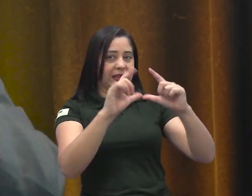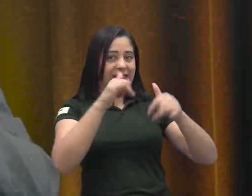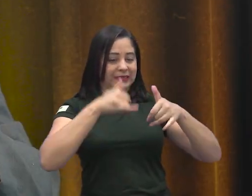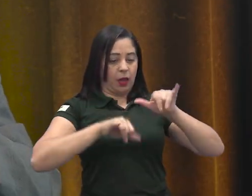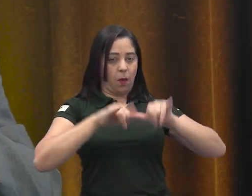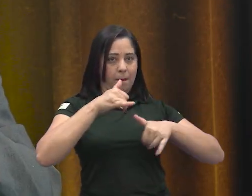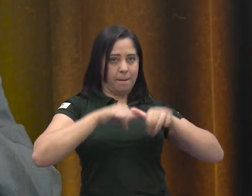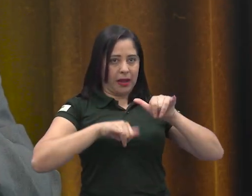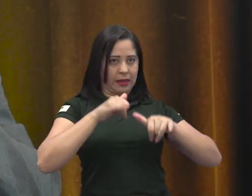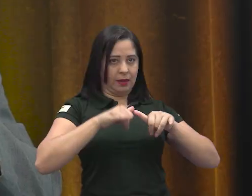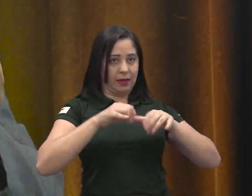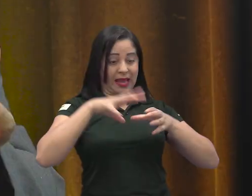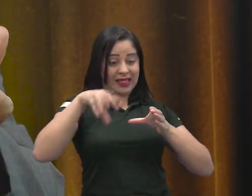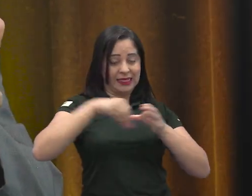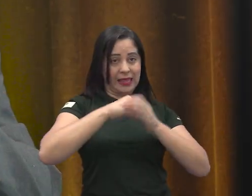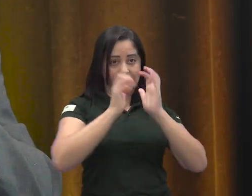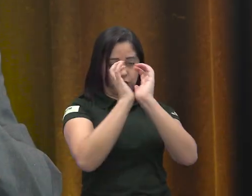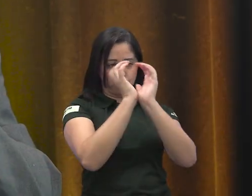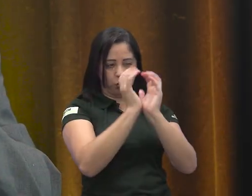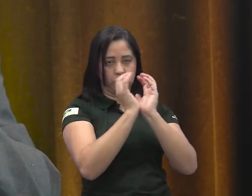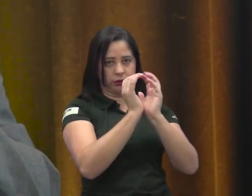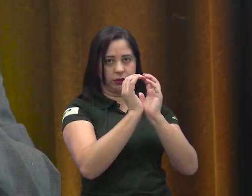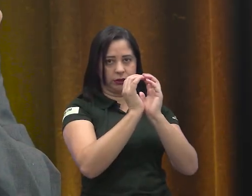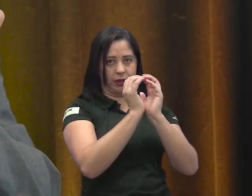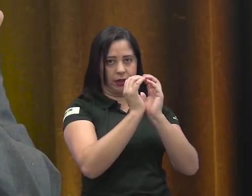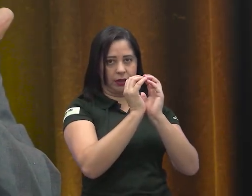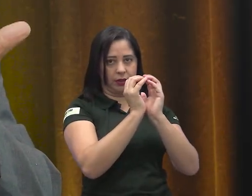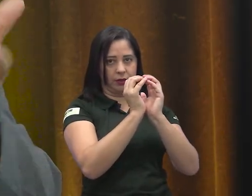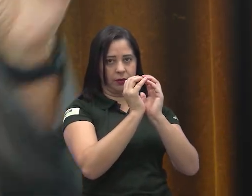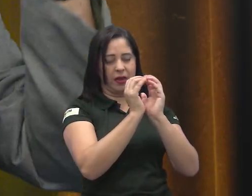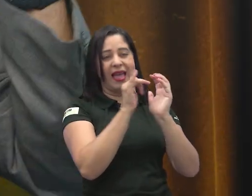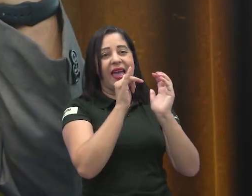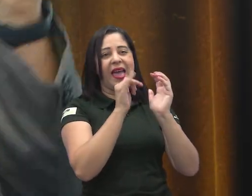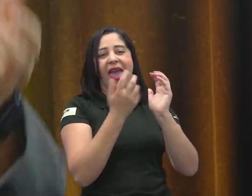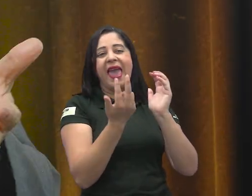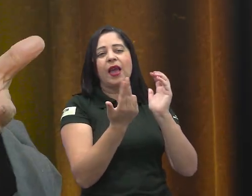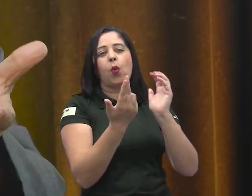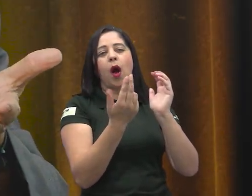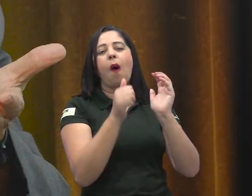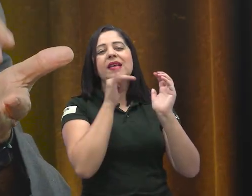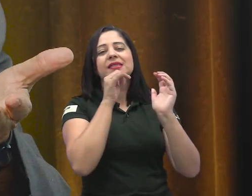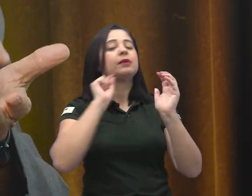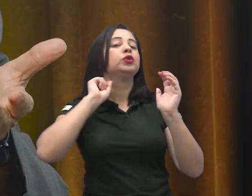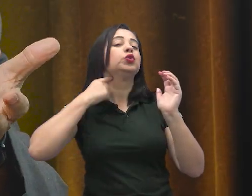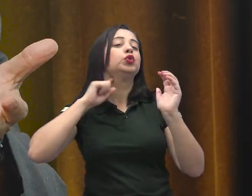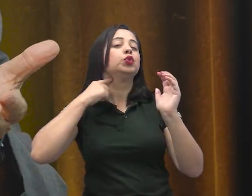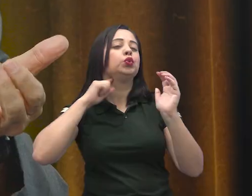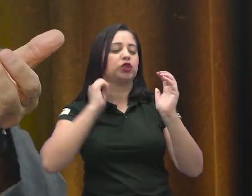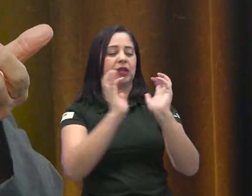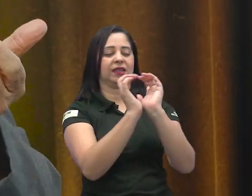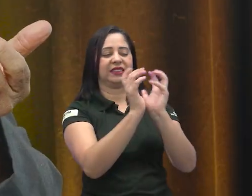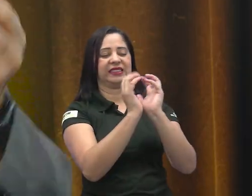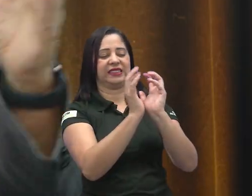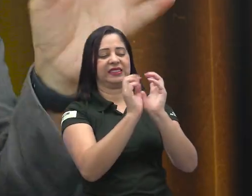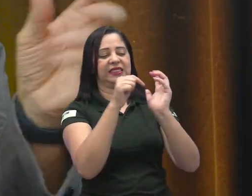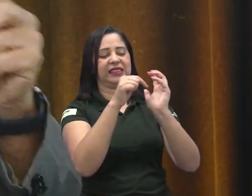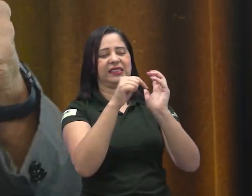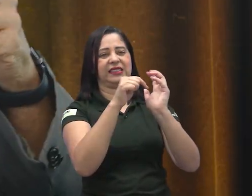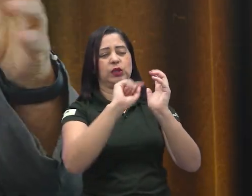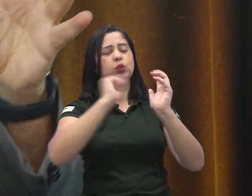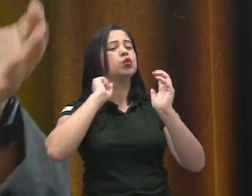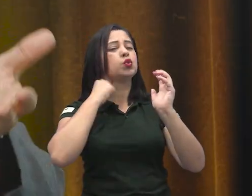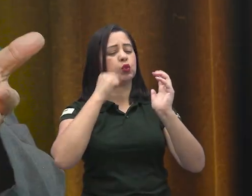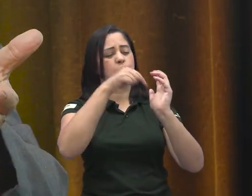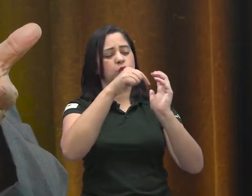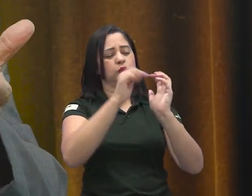se acumula no cérebro, certo? Imagina que seria uma sujeira que se acumula lá na sua